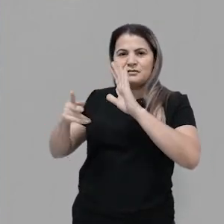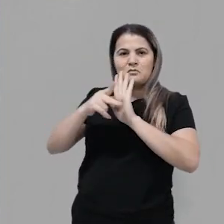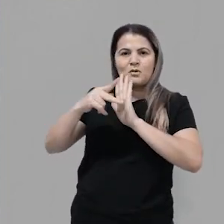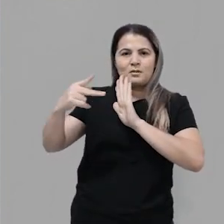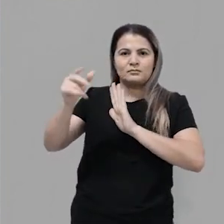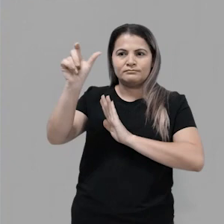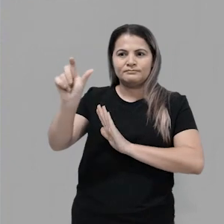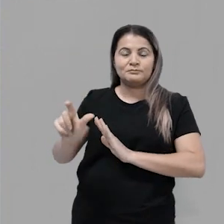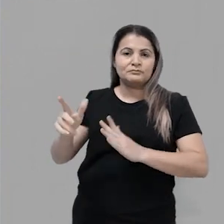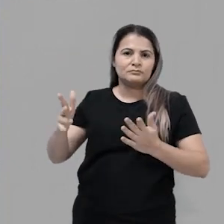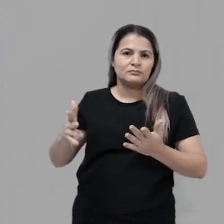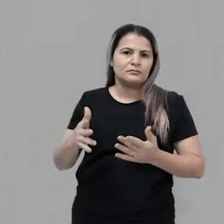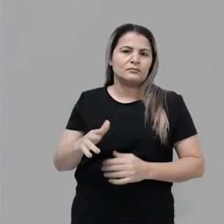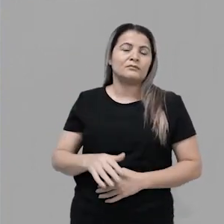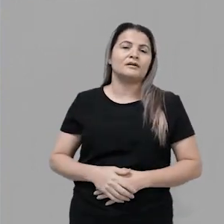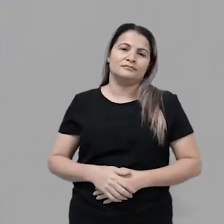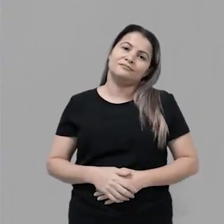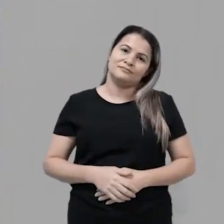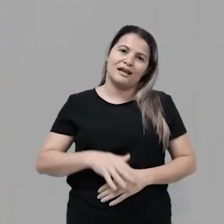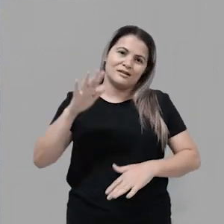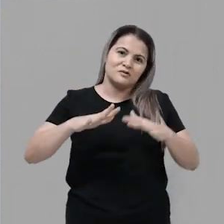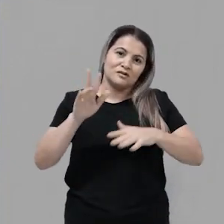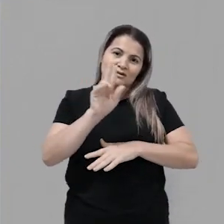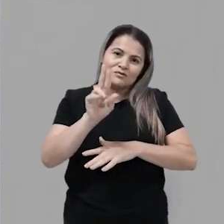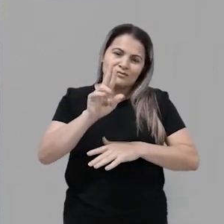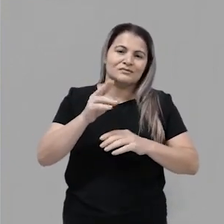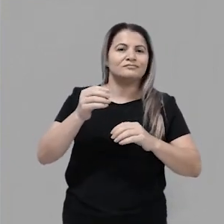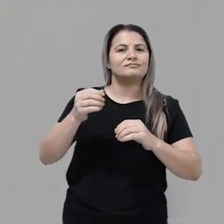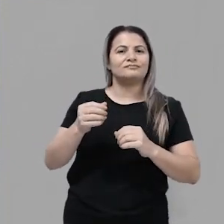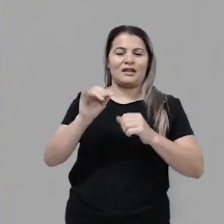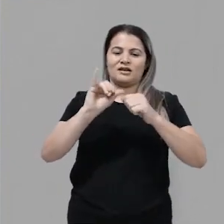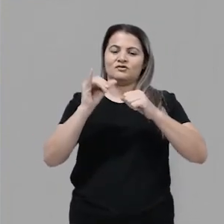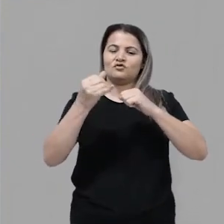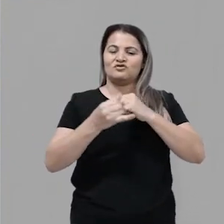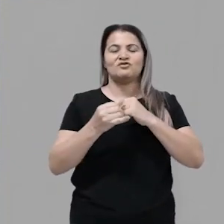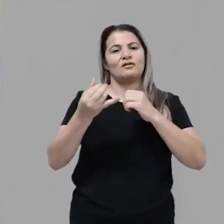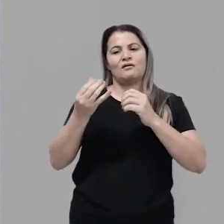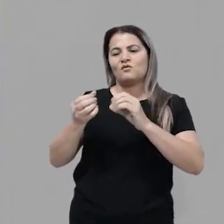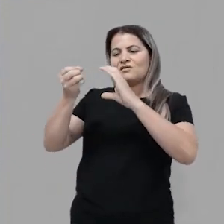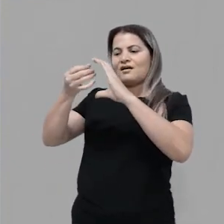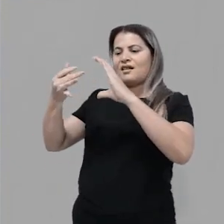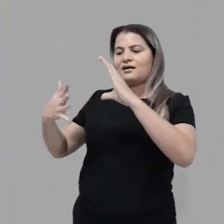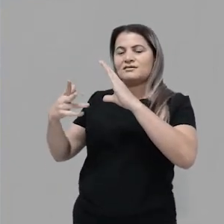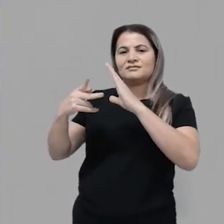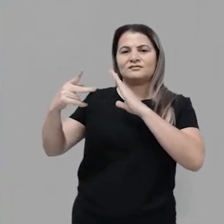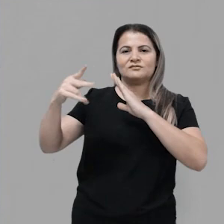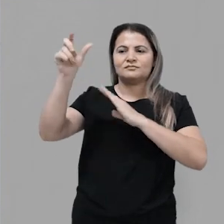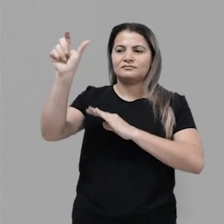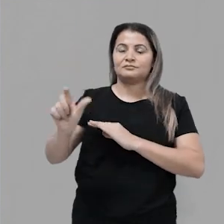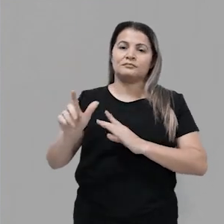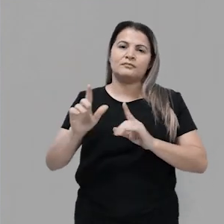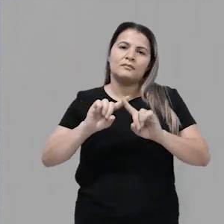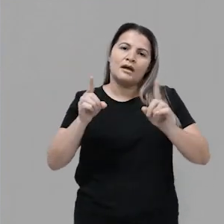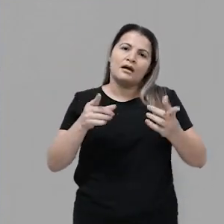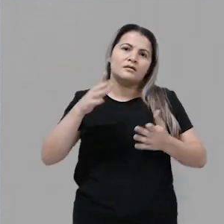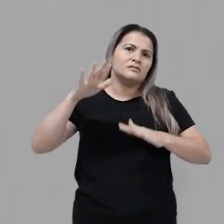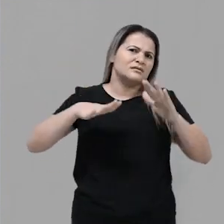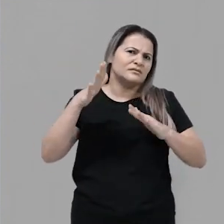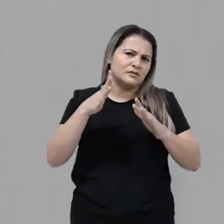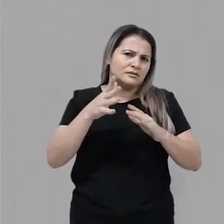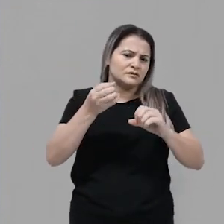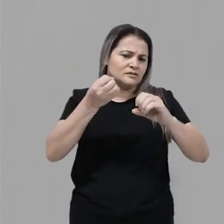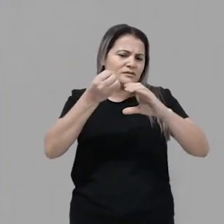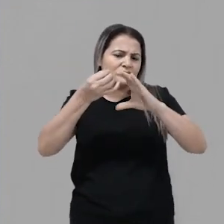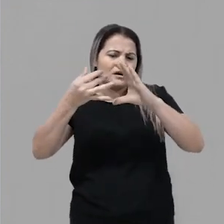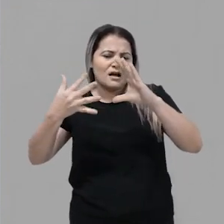característica. Muitas vezes a gente aprende essa definição. Adjetivo dá qualidade aos seres. Mas a qualidade nem sempre é algo